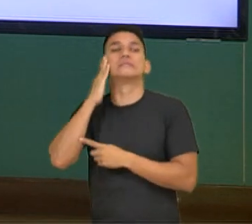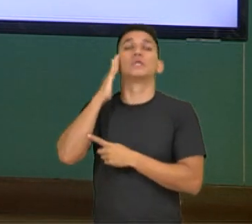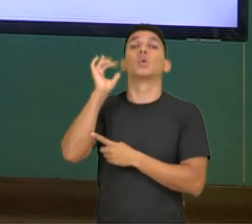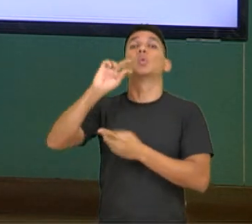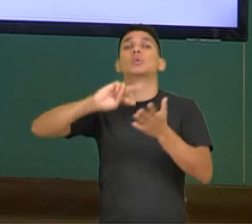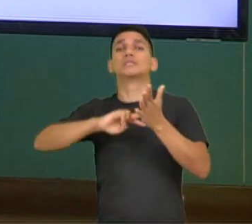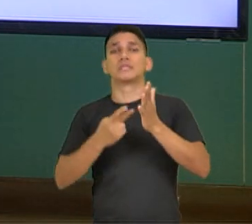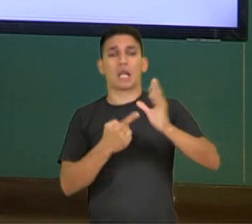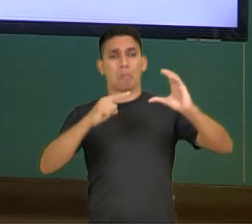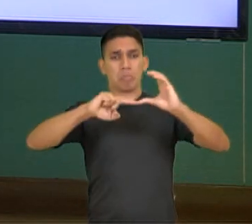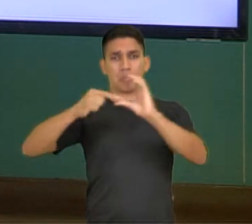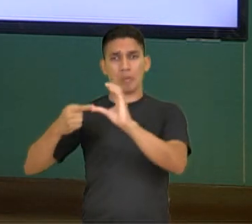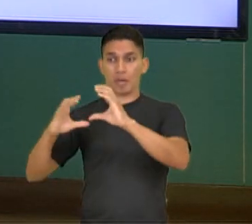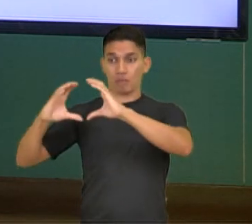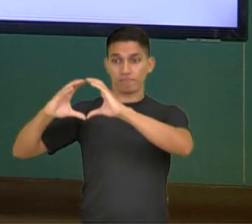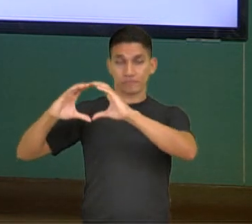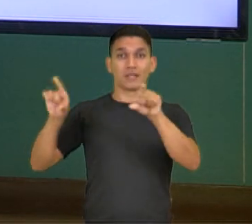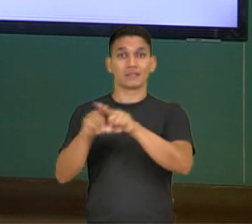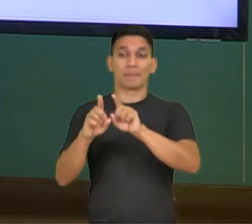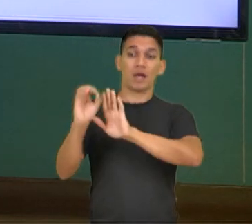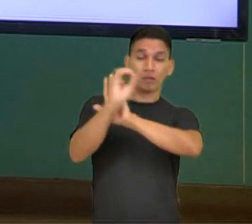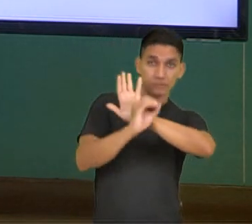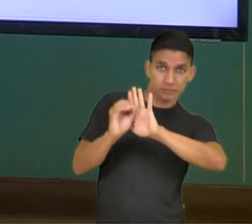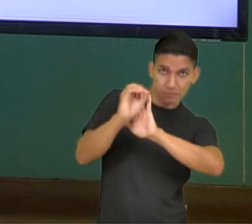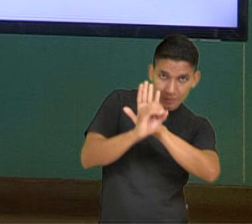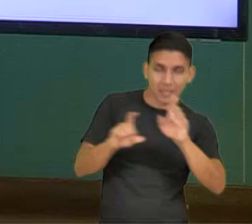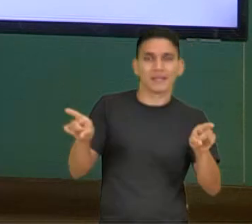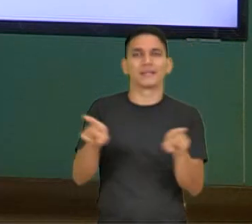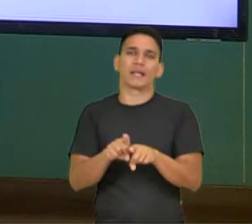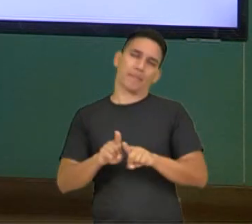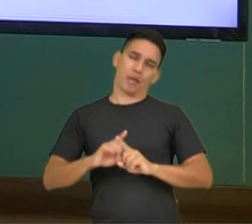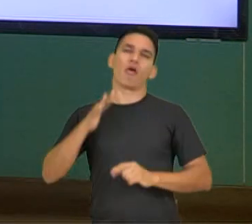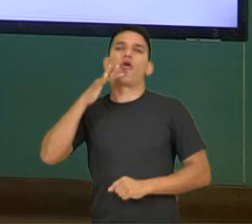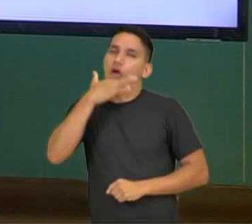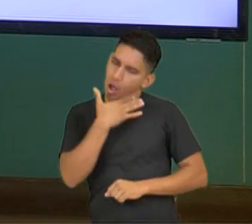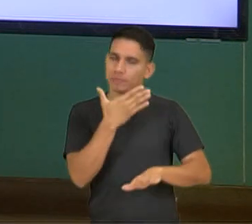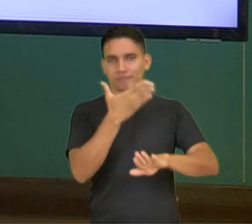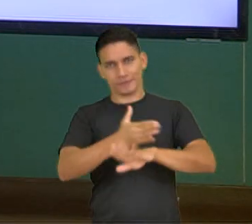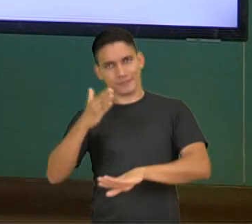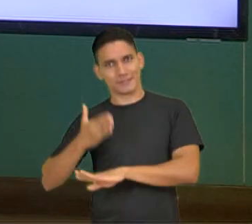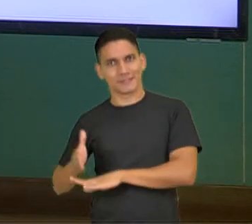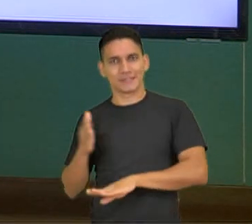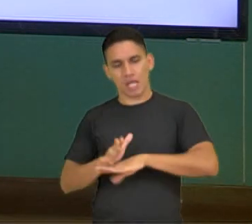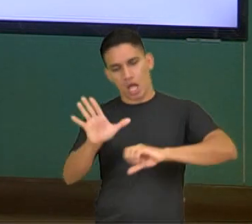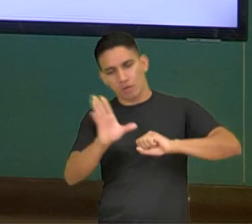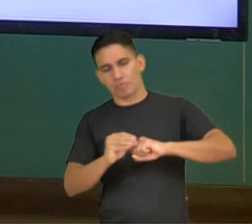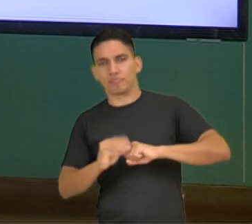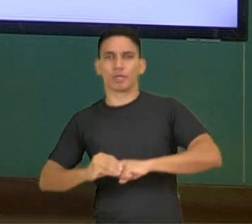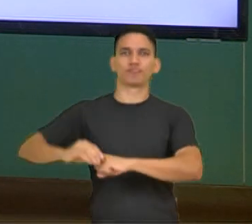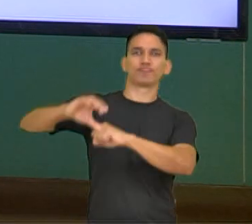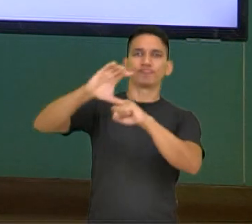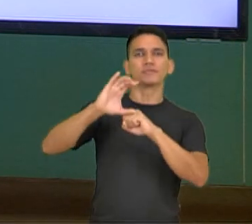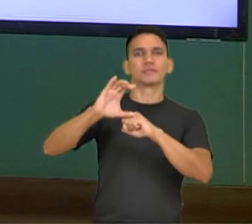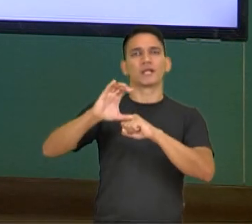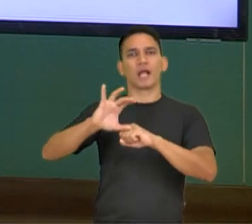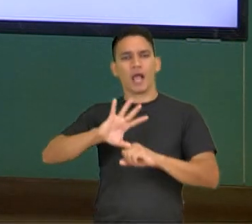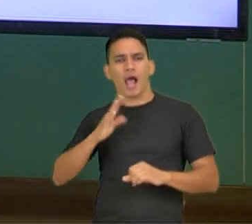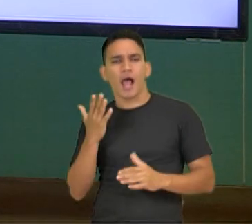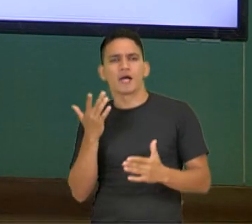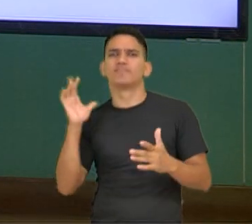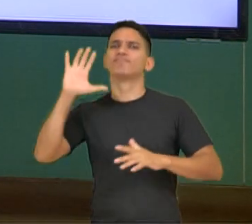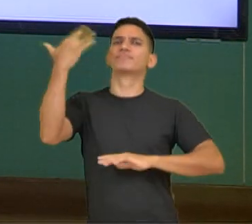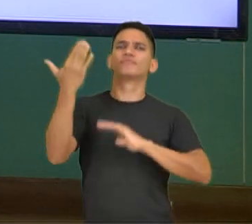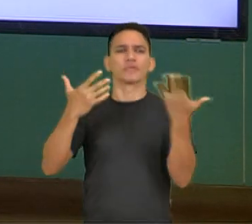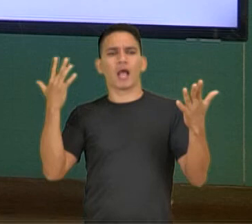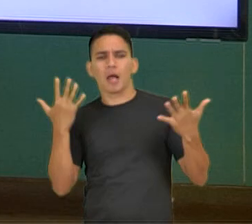cadeia carbônica fechada e aromática e, claro, praticamos o conhecimento resolvendo